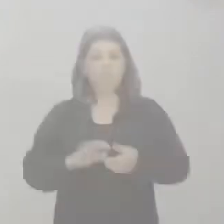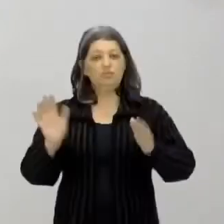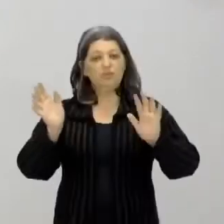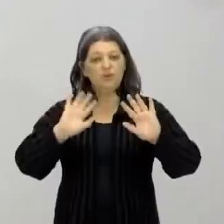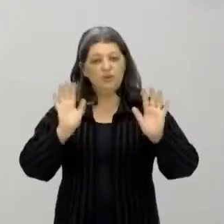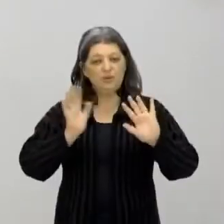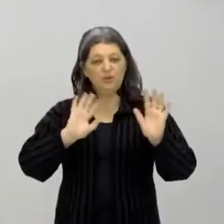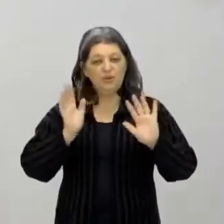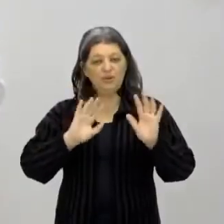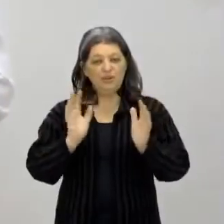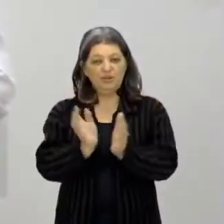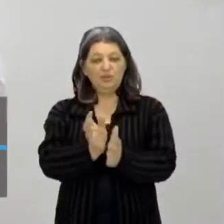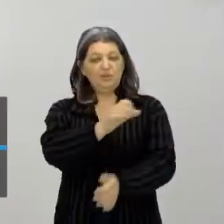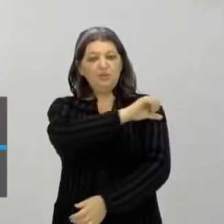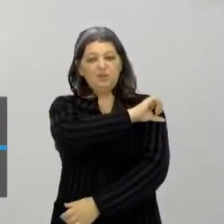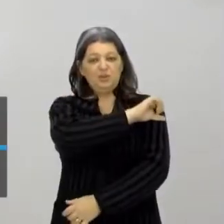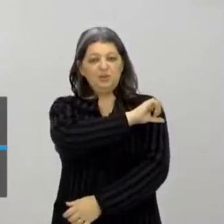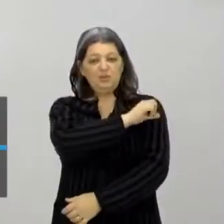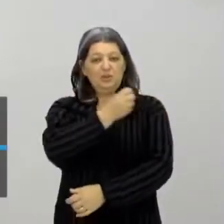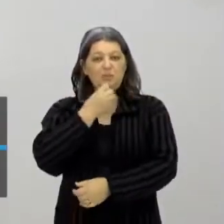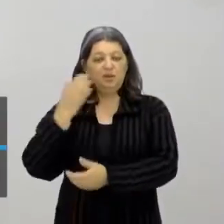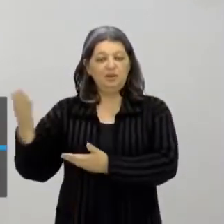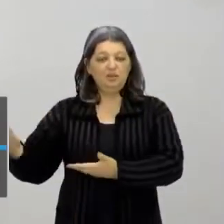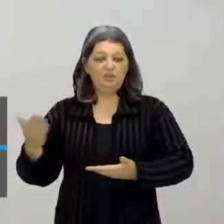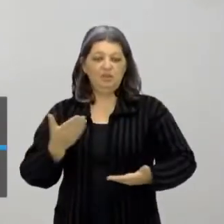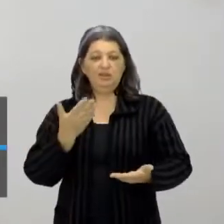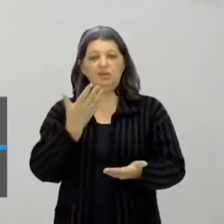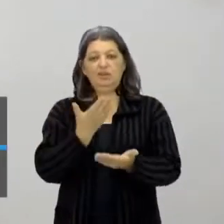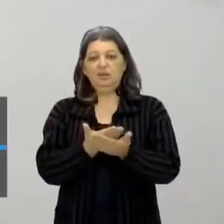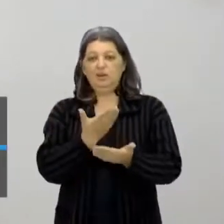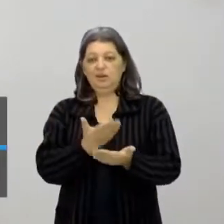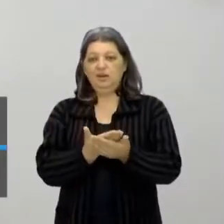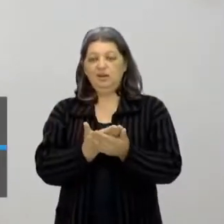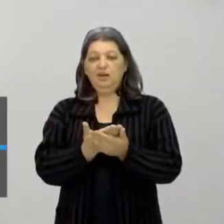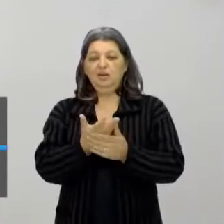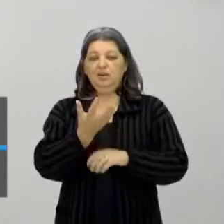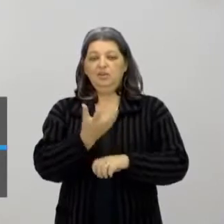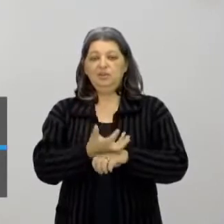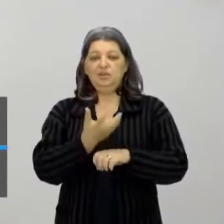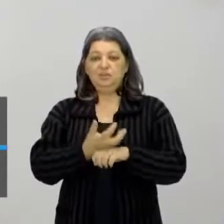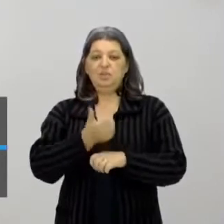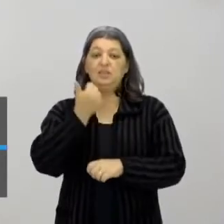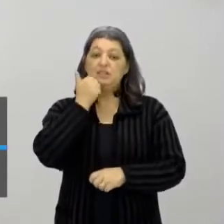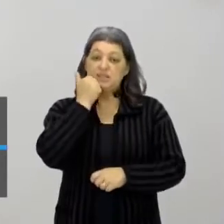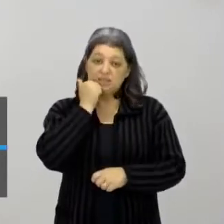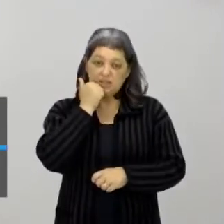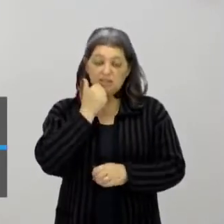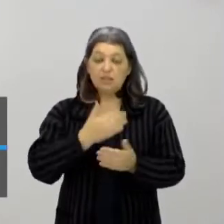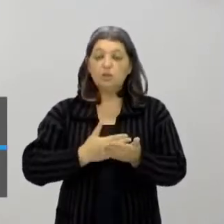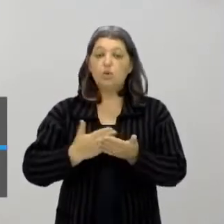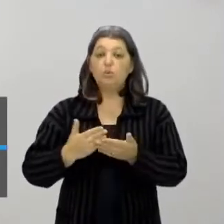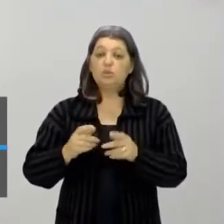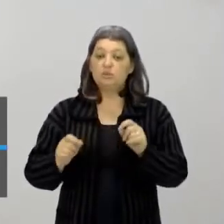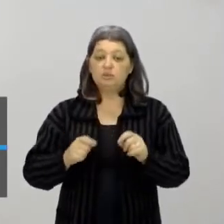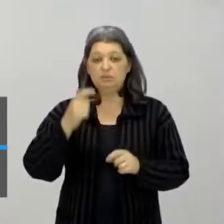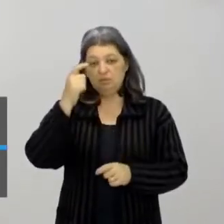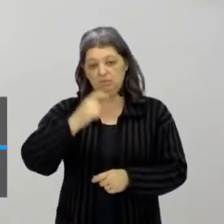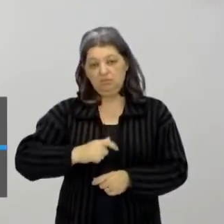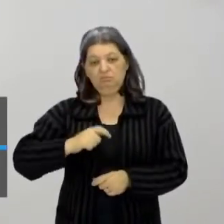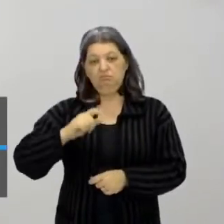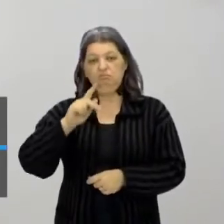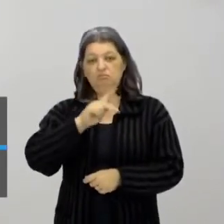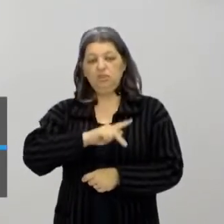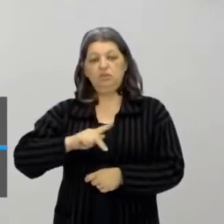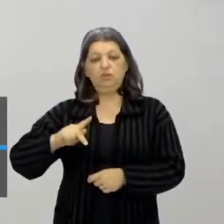Alunos do nono ano, bem-vindos aí a mais uma aula de ciências, começando para vocês. Eu sou o professor Magno,